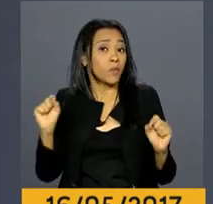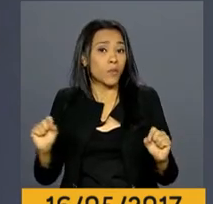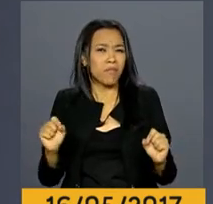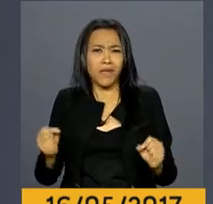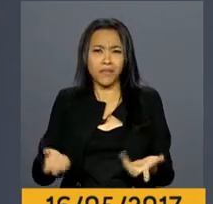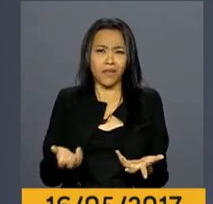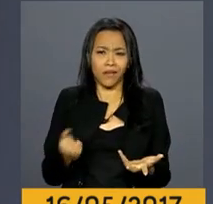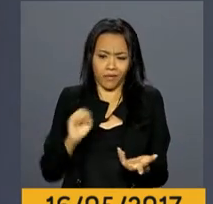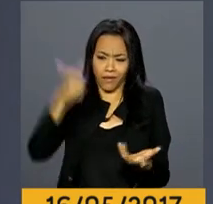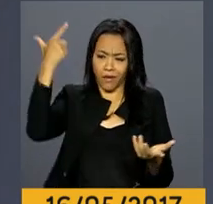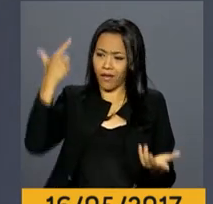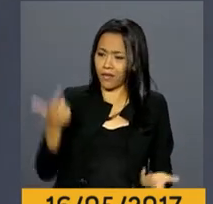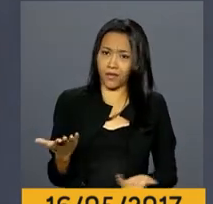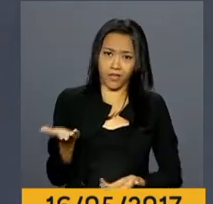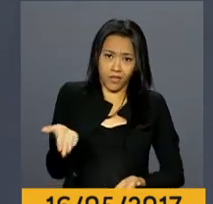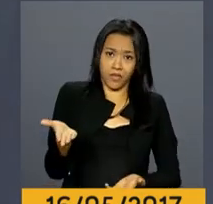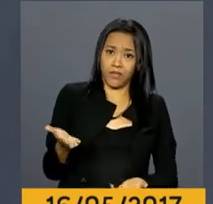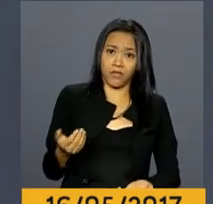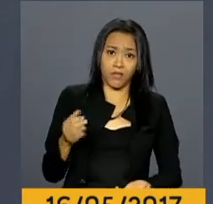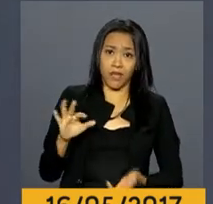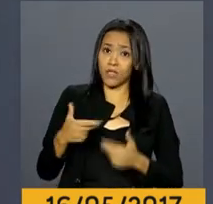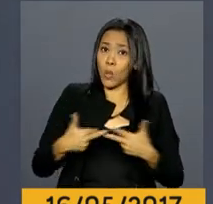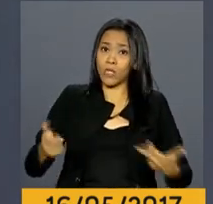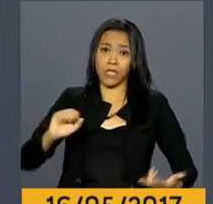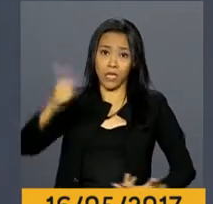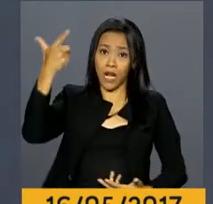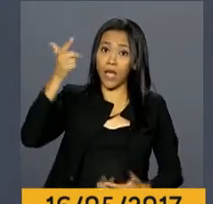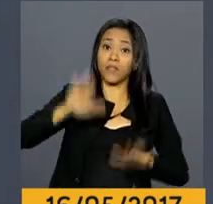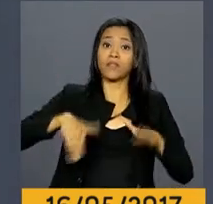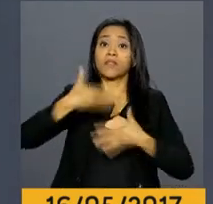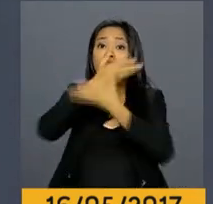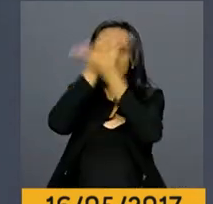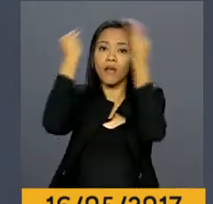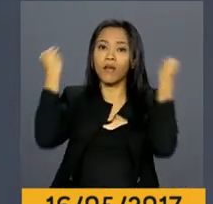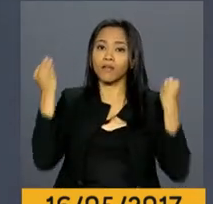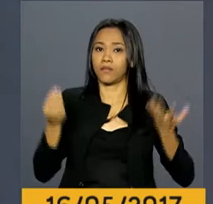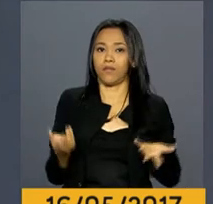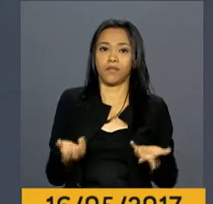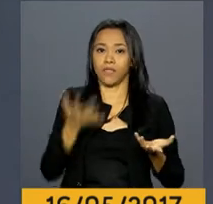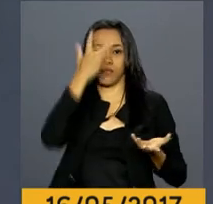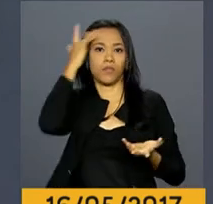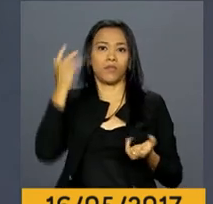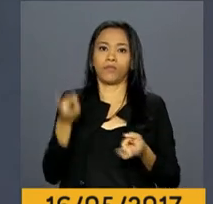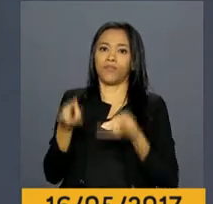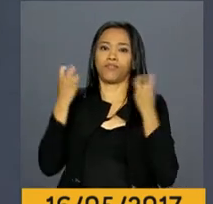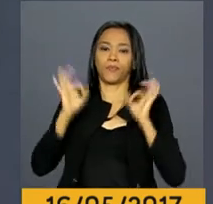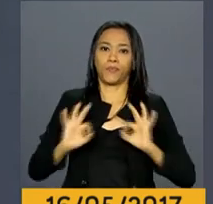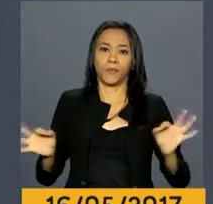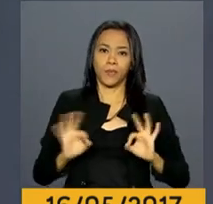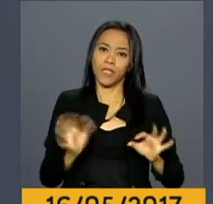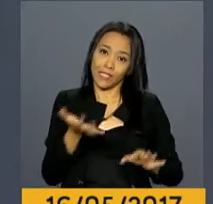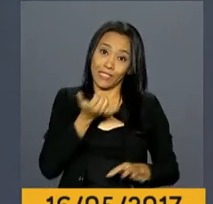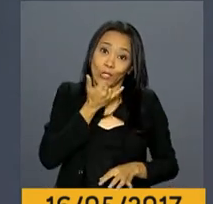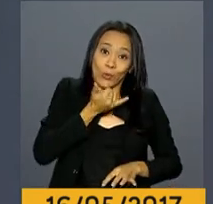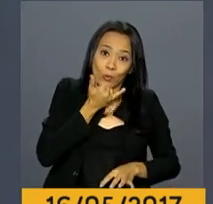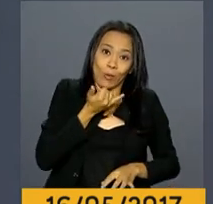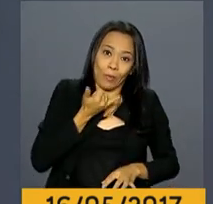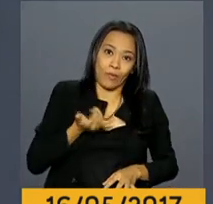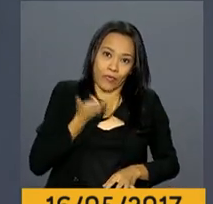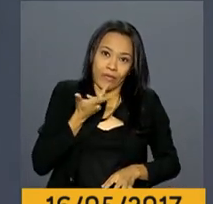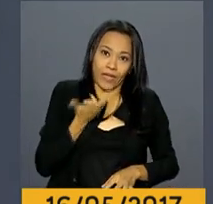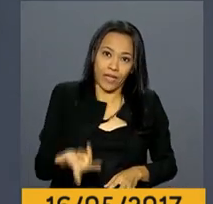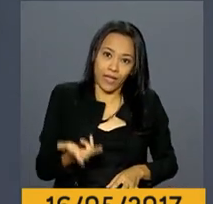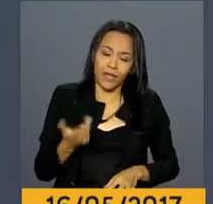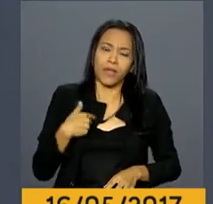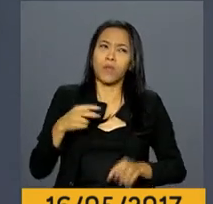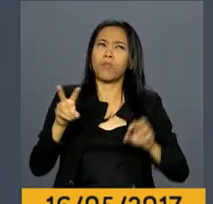coisa tão óbvia. Mas as coisas óbvias são esquecidas, não é? E até com o perdão da trivialidade, eu recordo